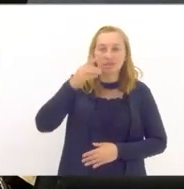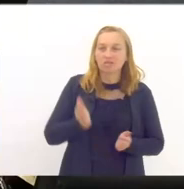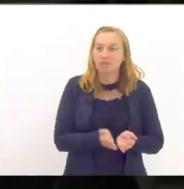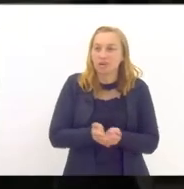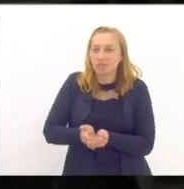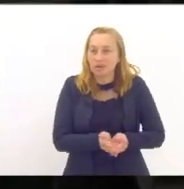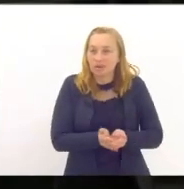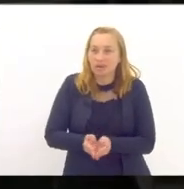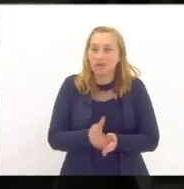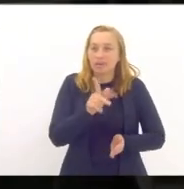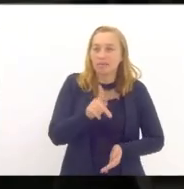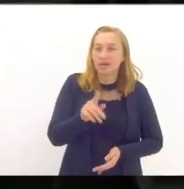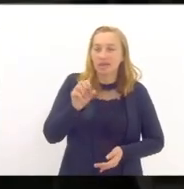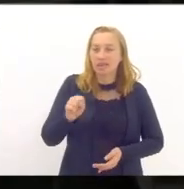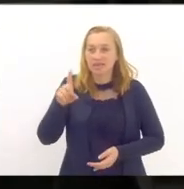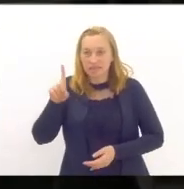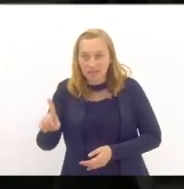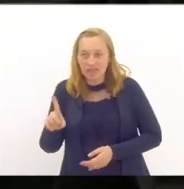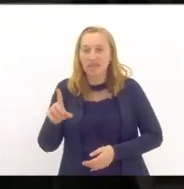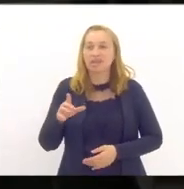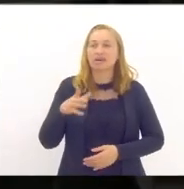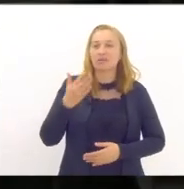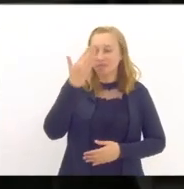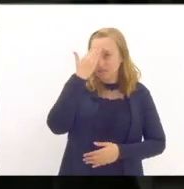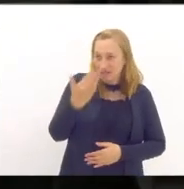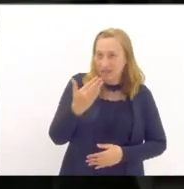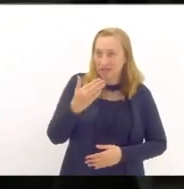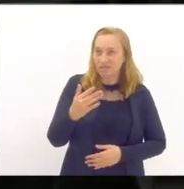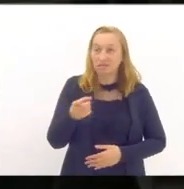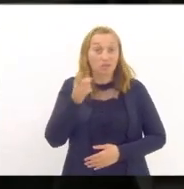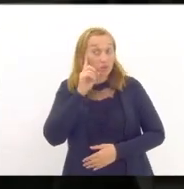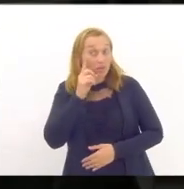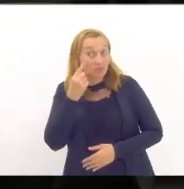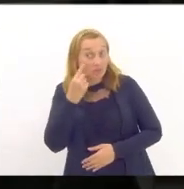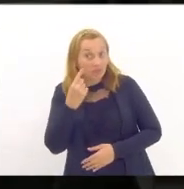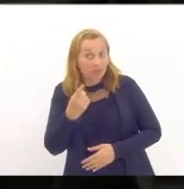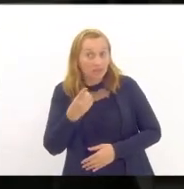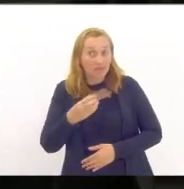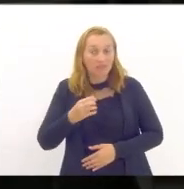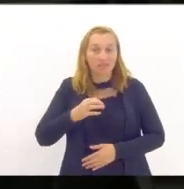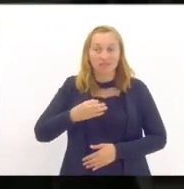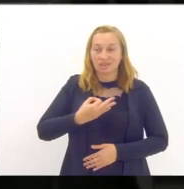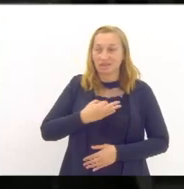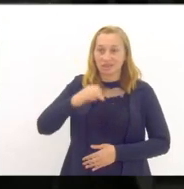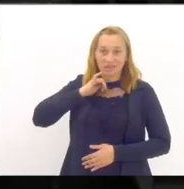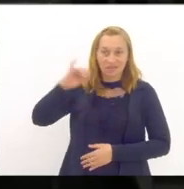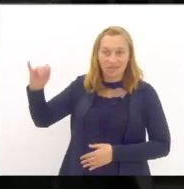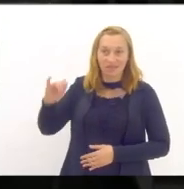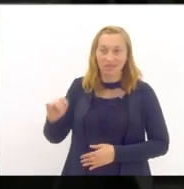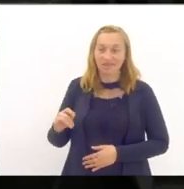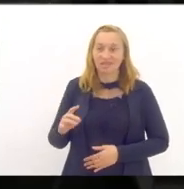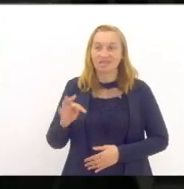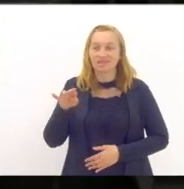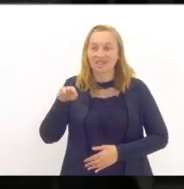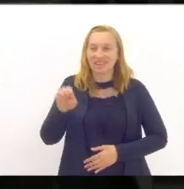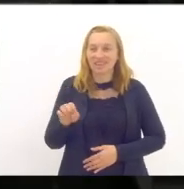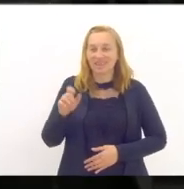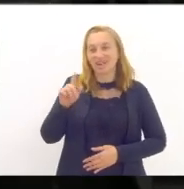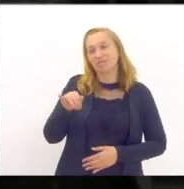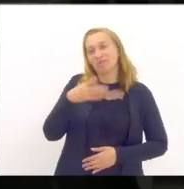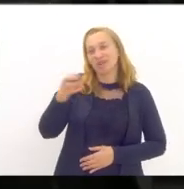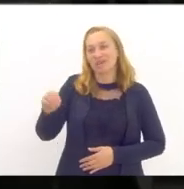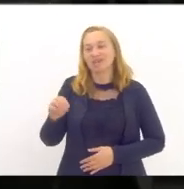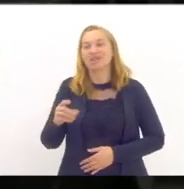Bebeto, do PSD, muito obrigado, não é todo dia que a gente ganha uma Tiradentes de um tetracampeão. Deputado